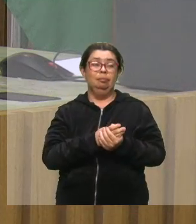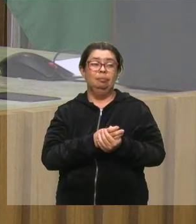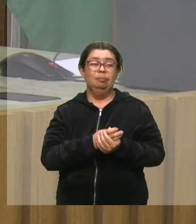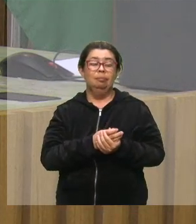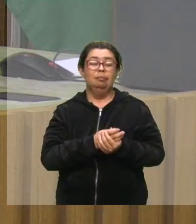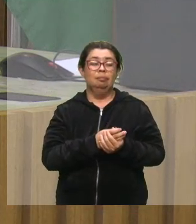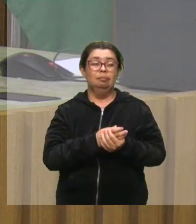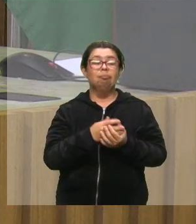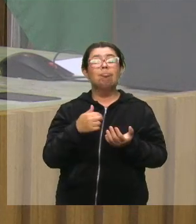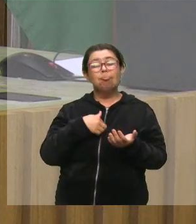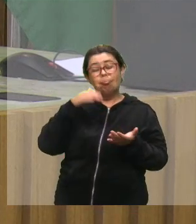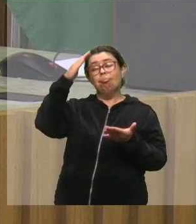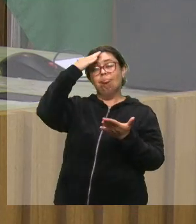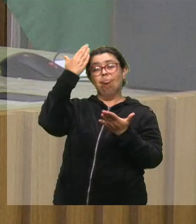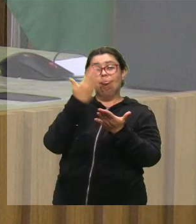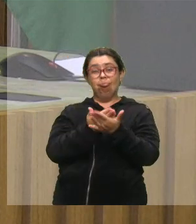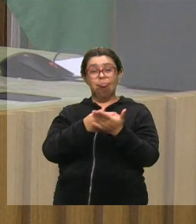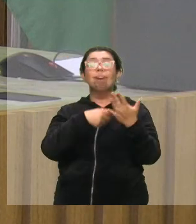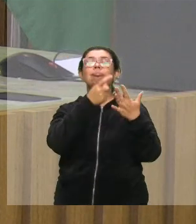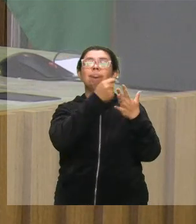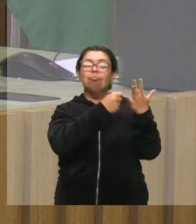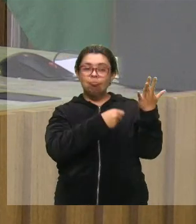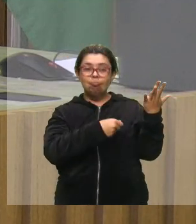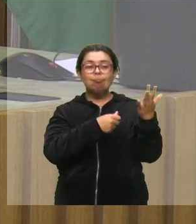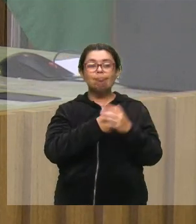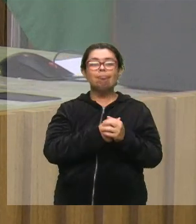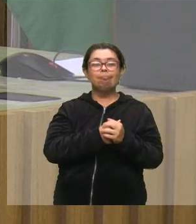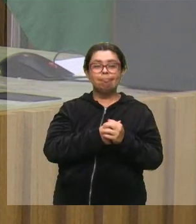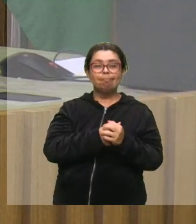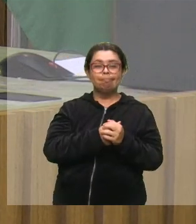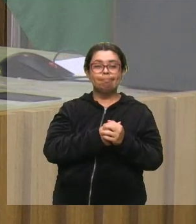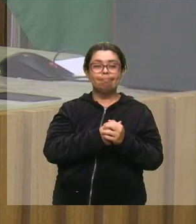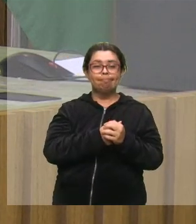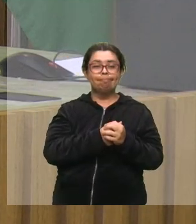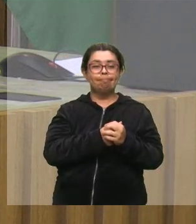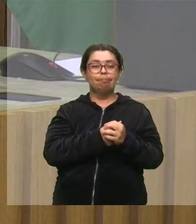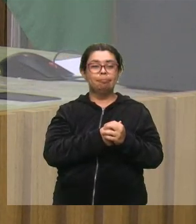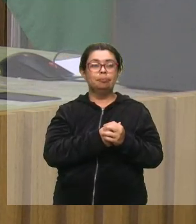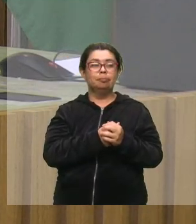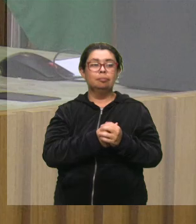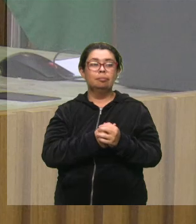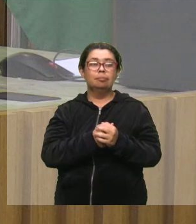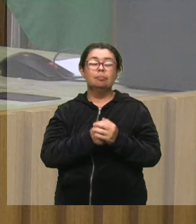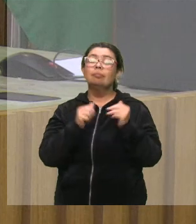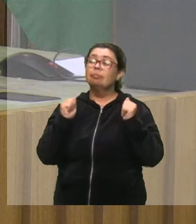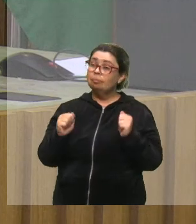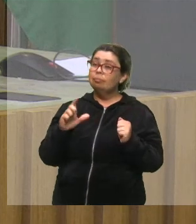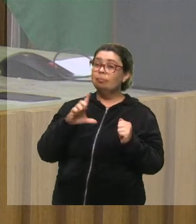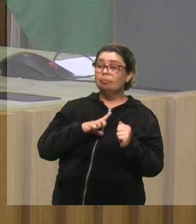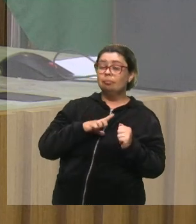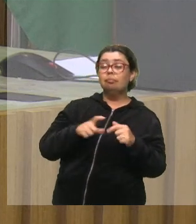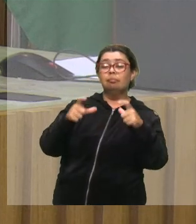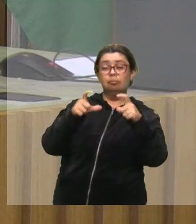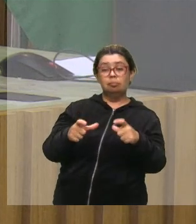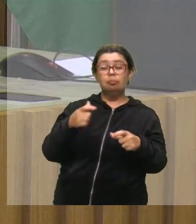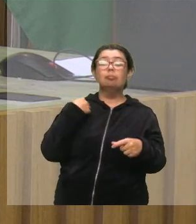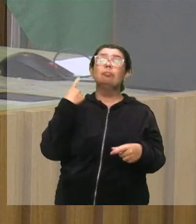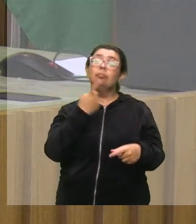eu acredito que dentro desse orçamento aí, poderia fazer uma casa ali que nós pudéssemos, pelo menos, se